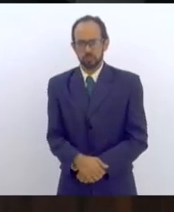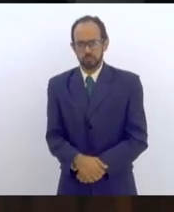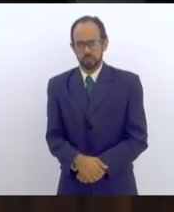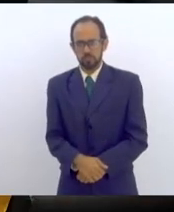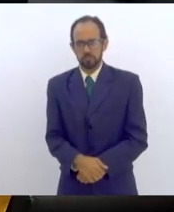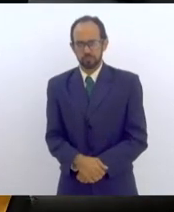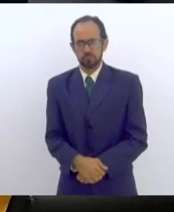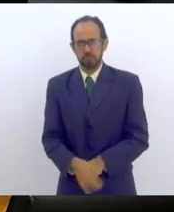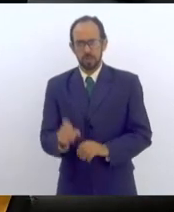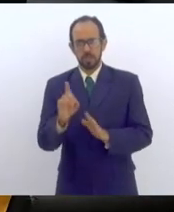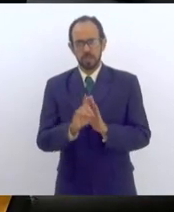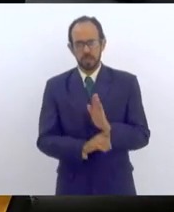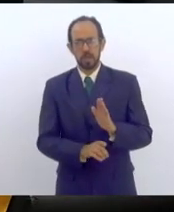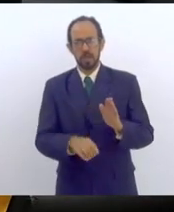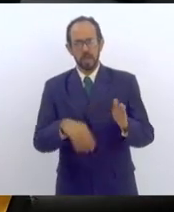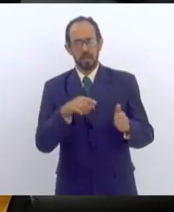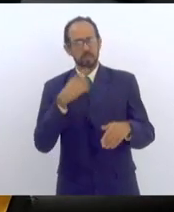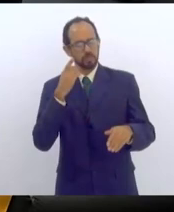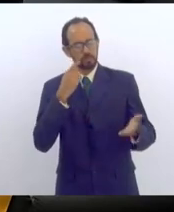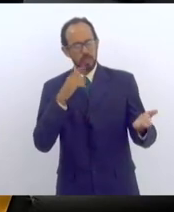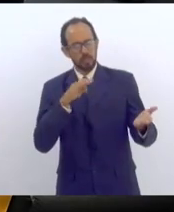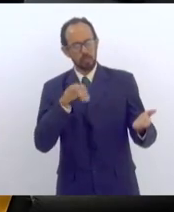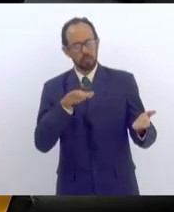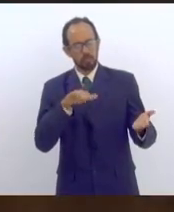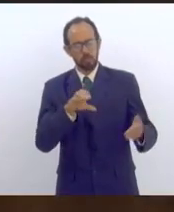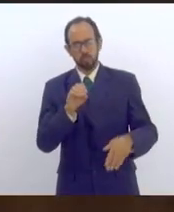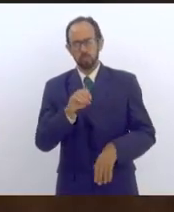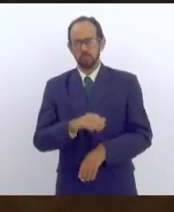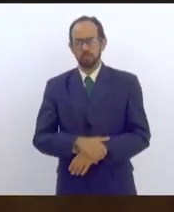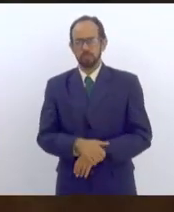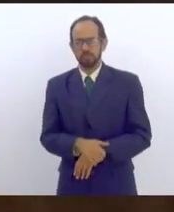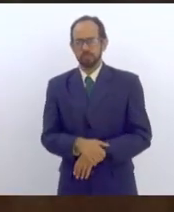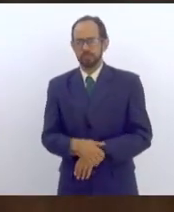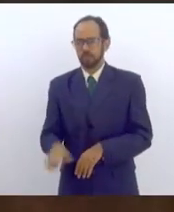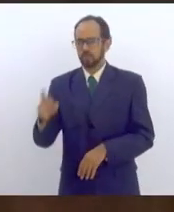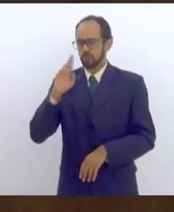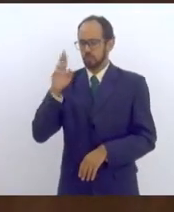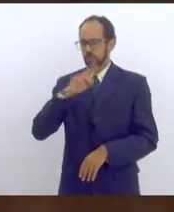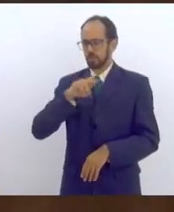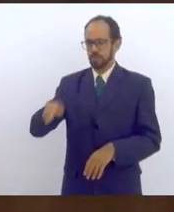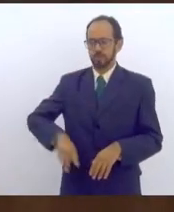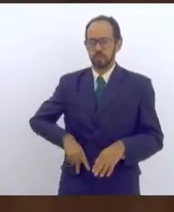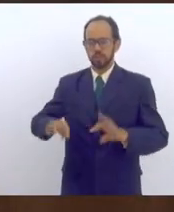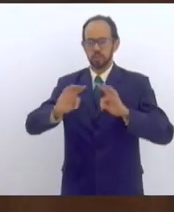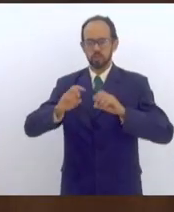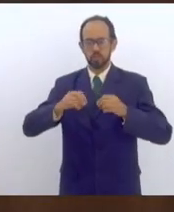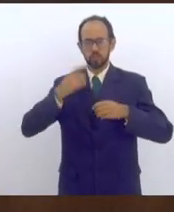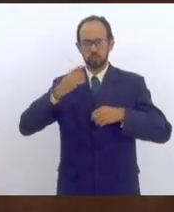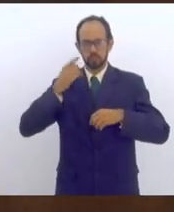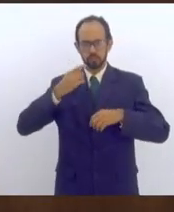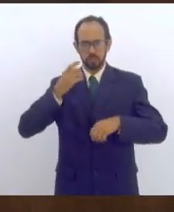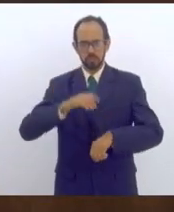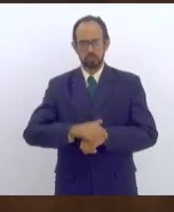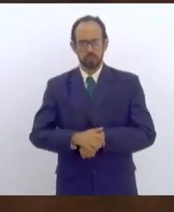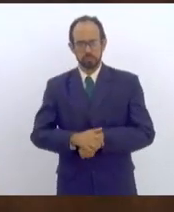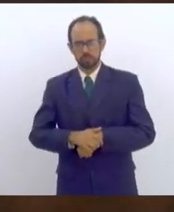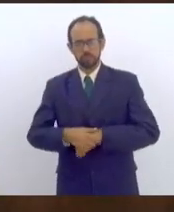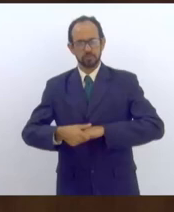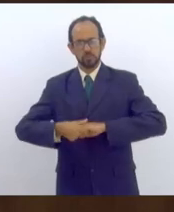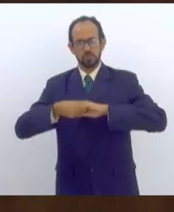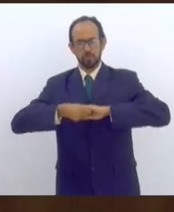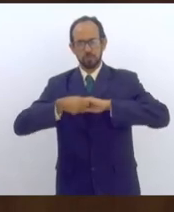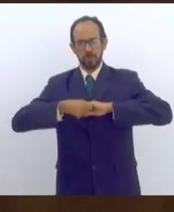Para declarar... Deputado Bruno Dauaire. Senhor presidente, senhoras e senhores deputados, saudar